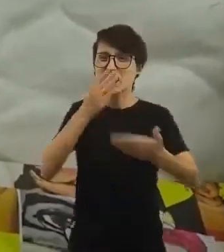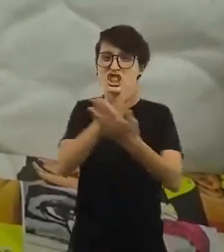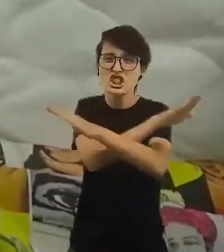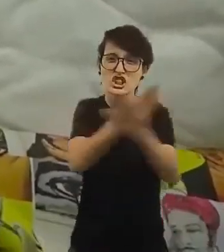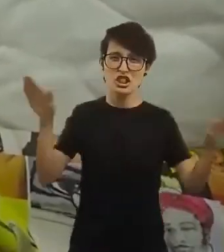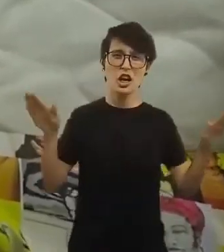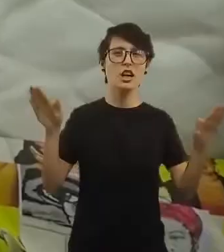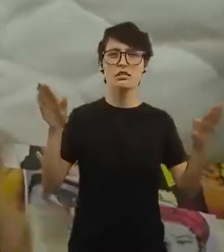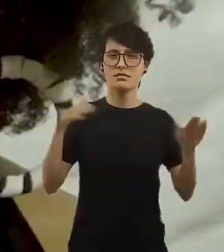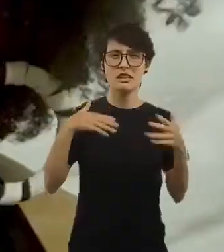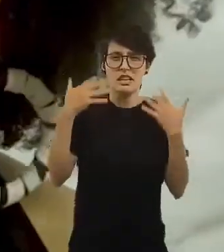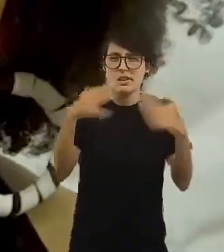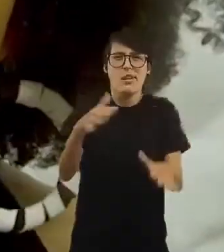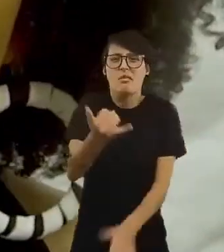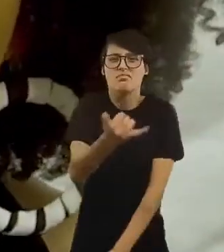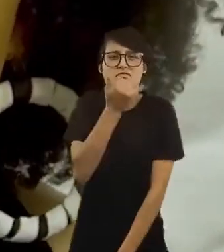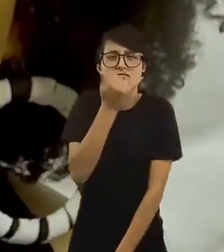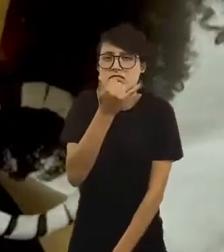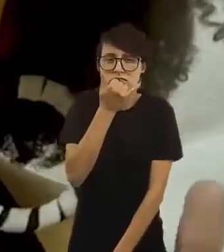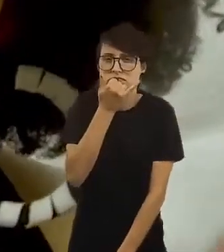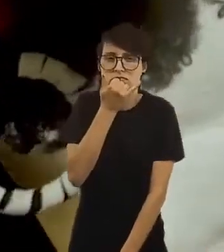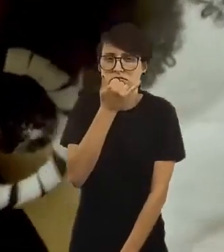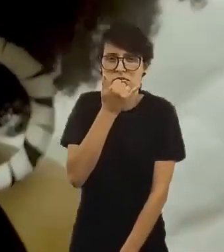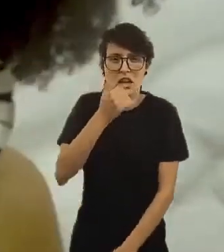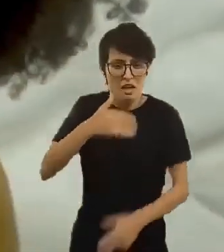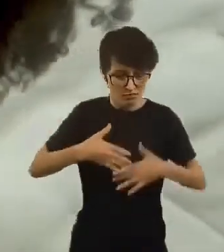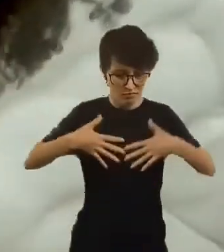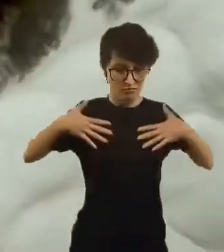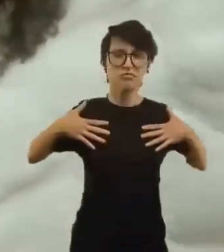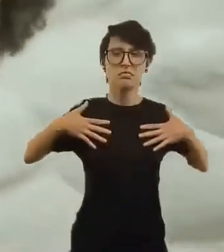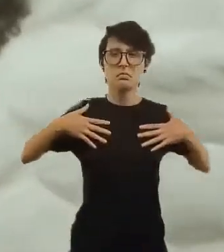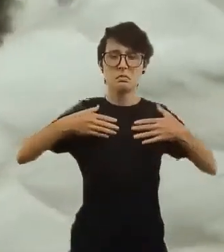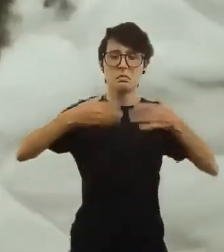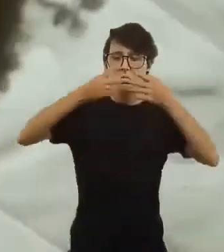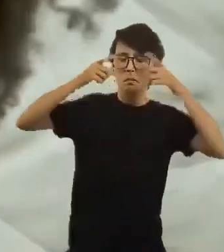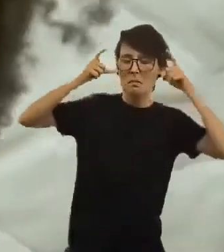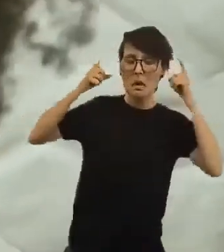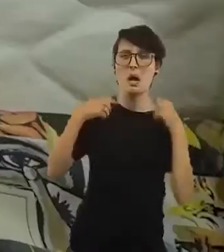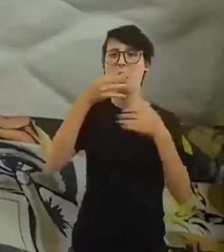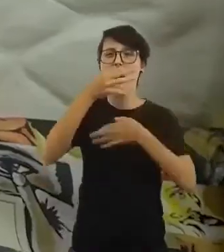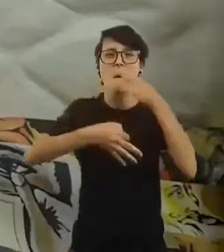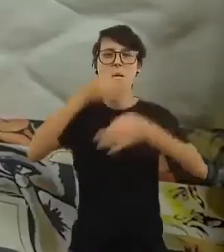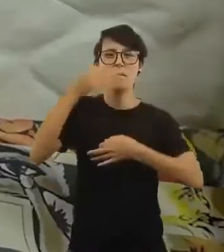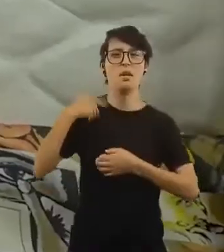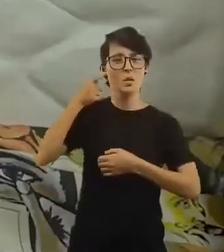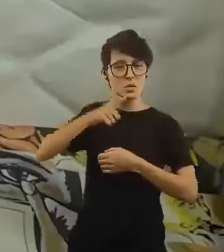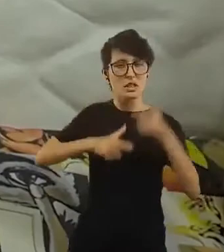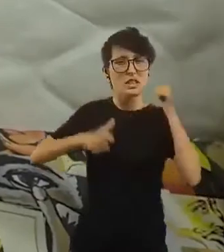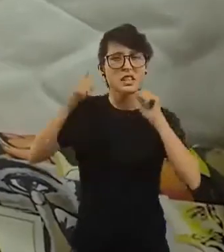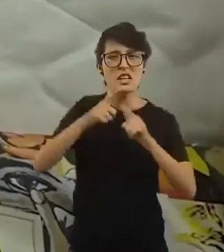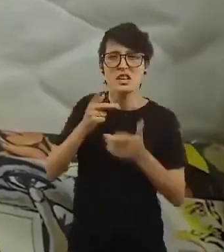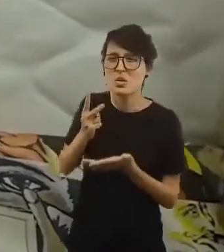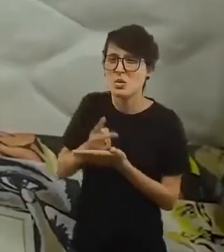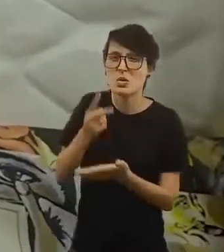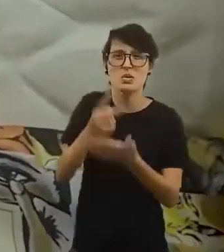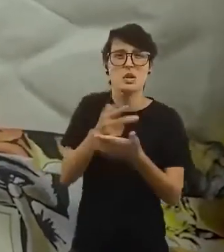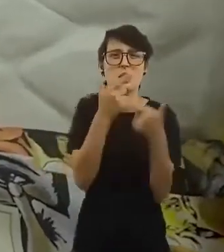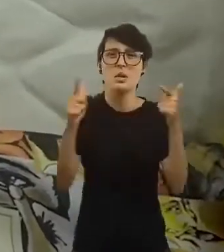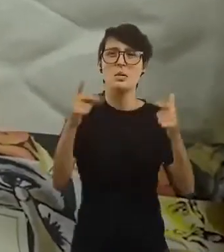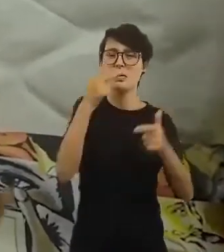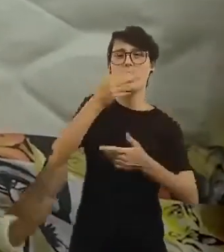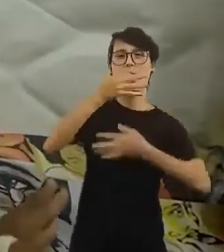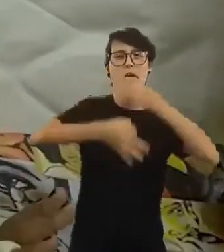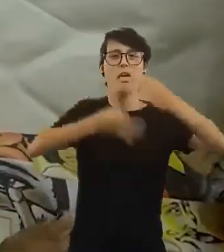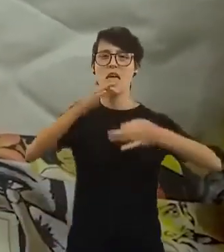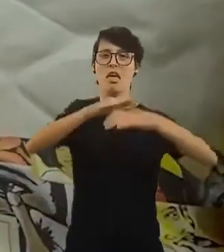não tem mais desculpas. É questão de honra tapar olhos e ouvidos para as tuas opiniões e vencer sem precisar do teu parecer.